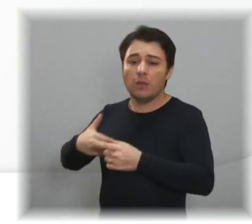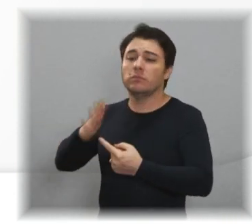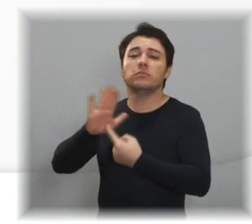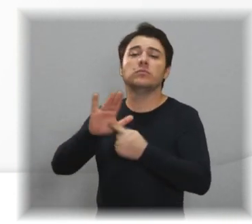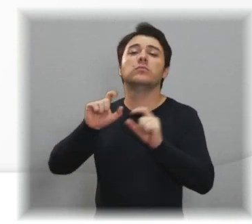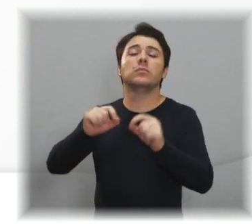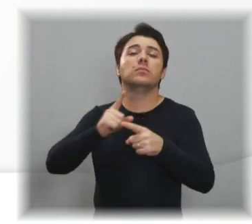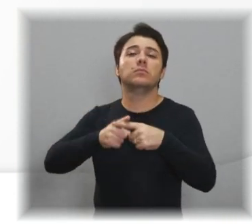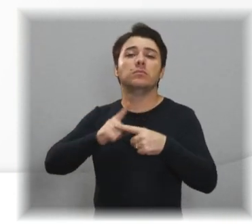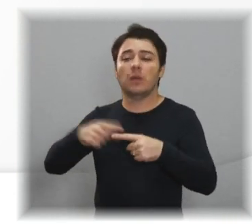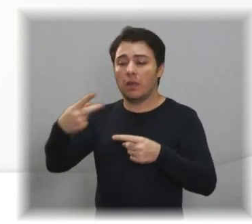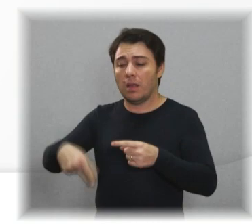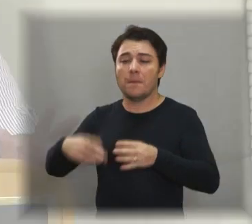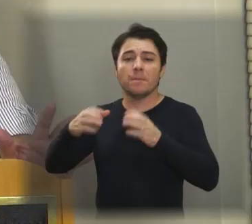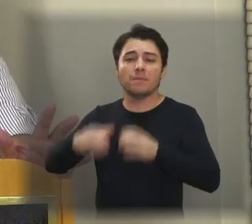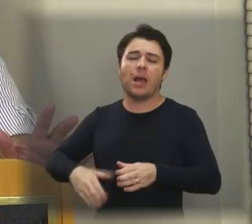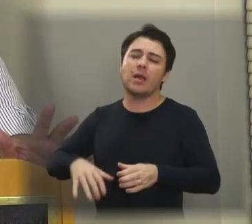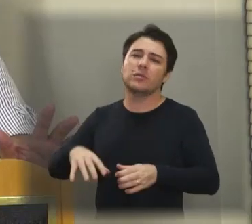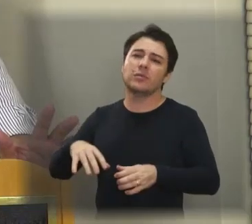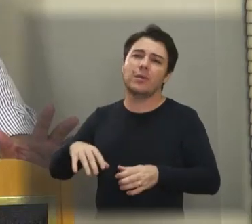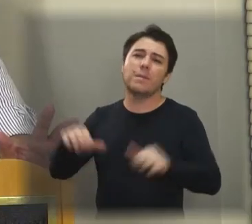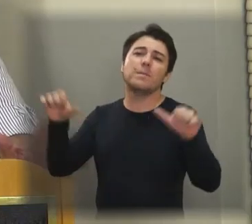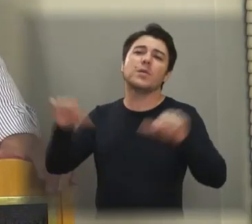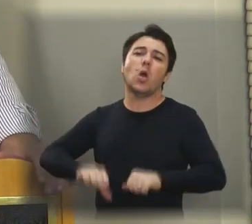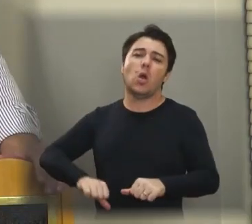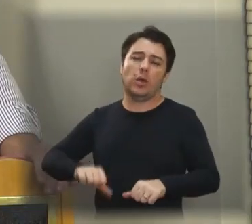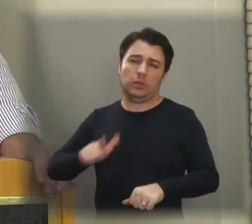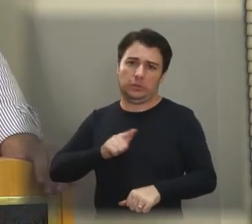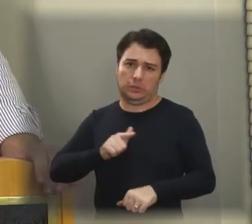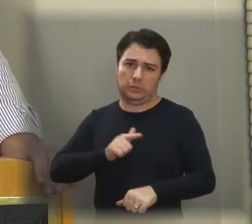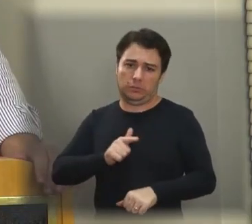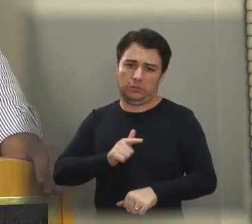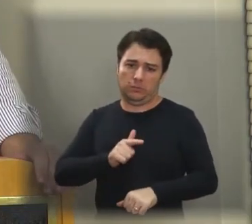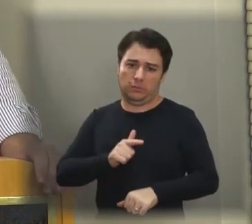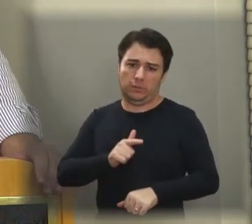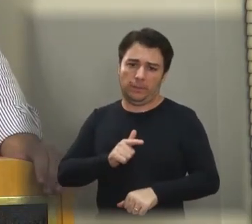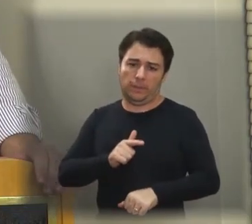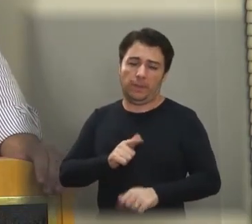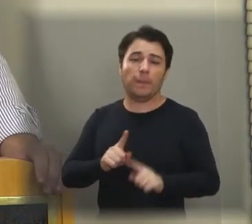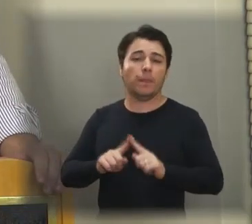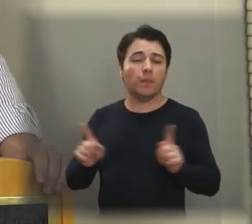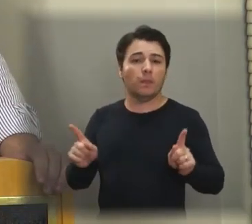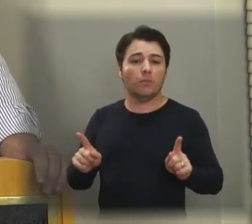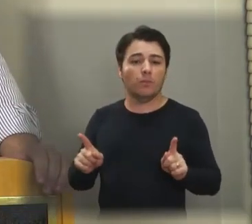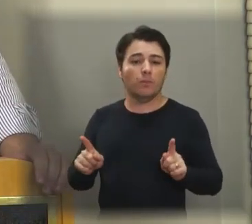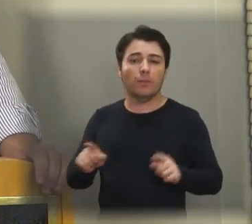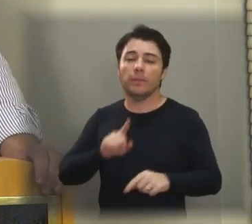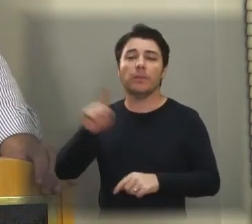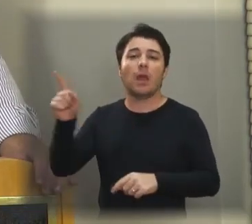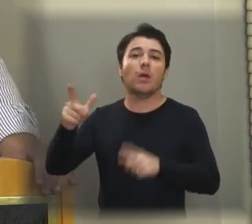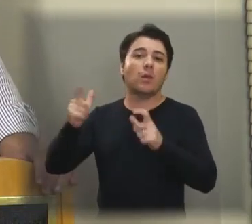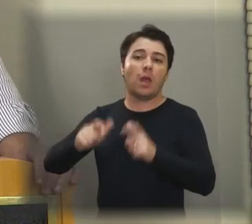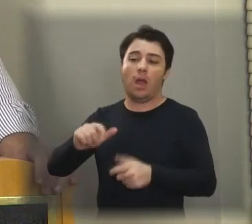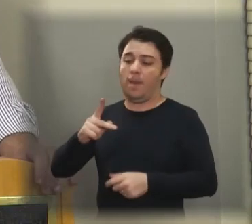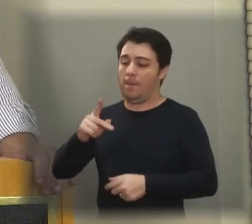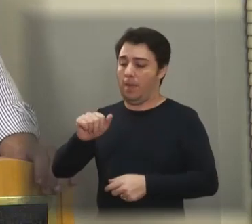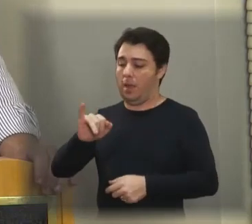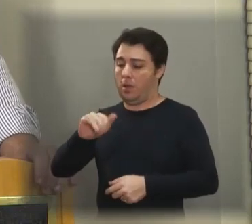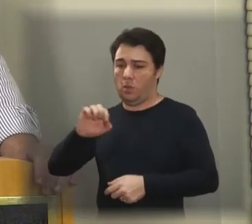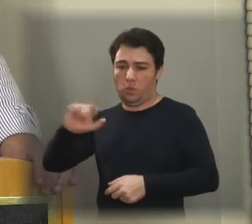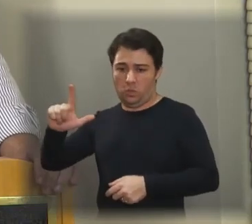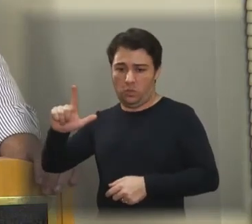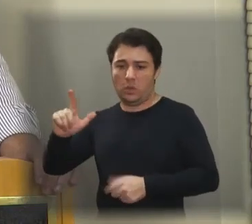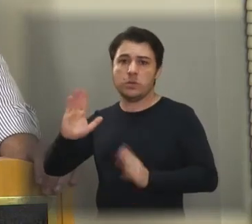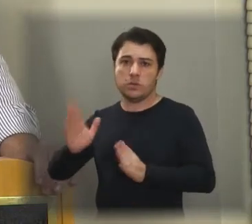trouxe esses vasos pessoal porque o que realmente tá sentindo mais as ocorrências tá é com relação à subestação Paiol ela foi